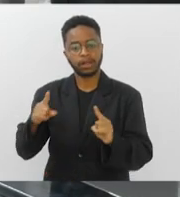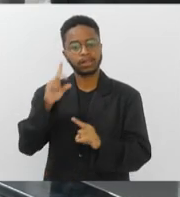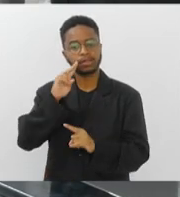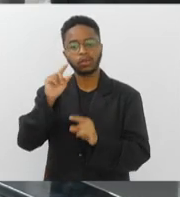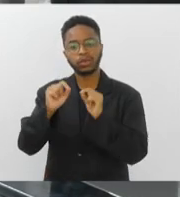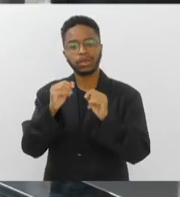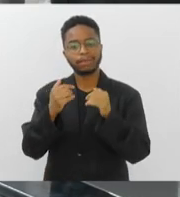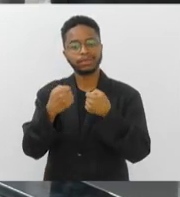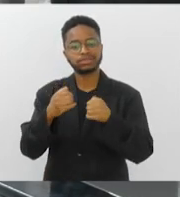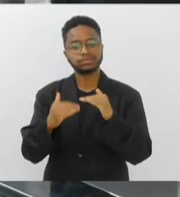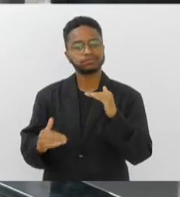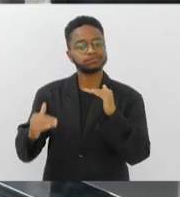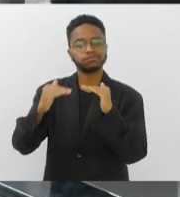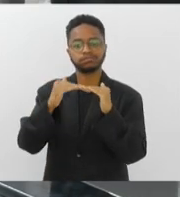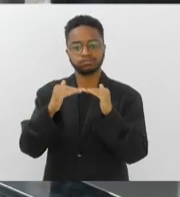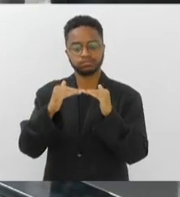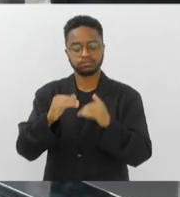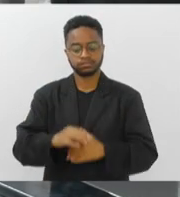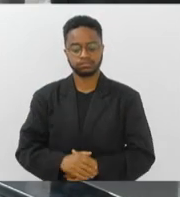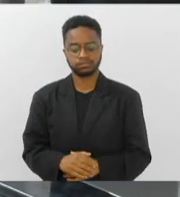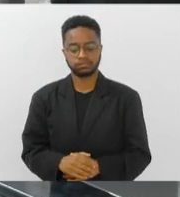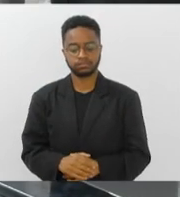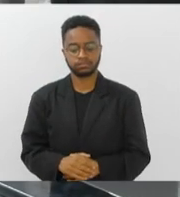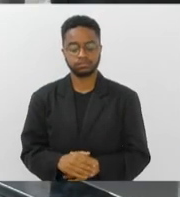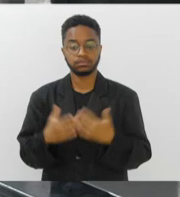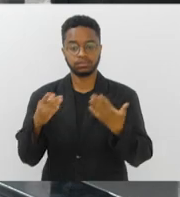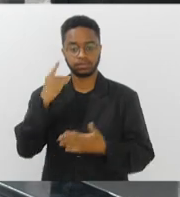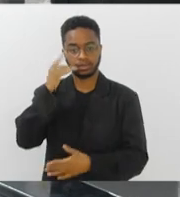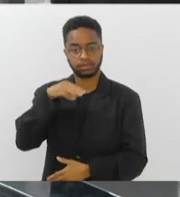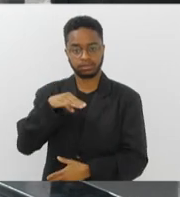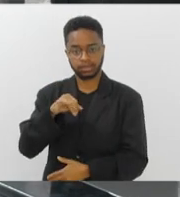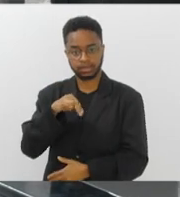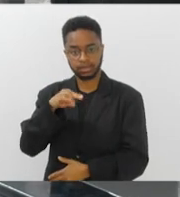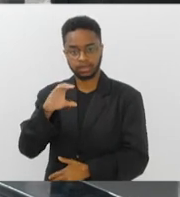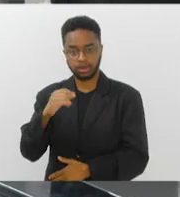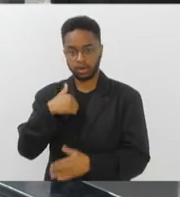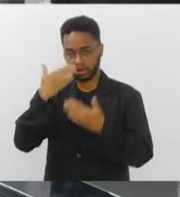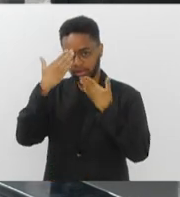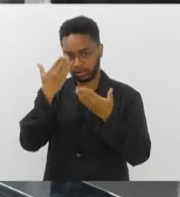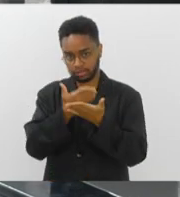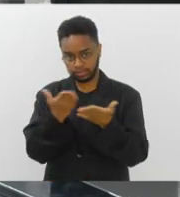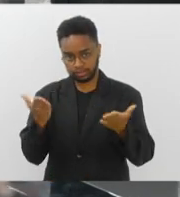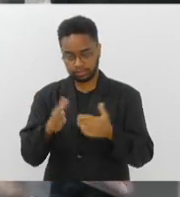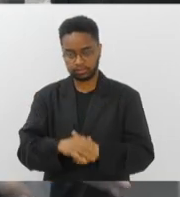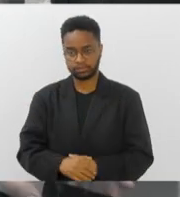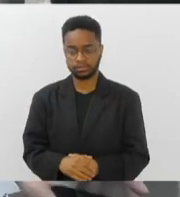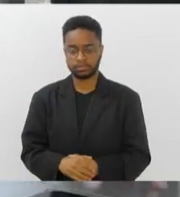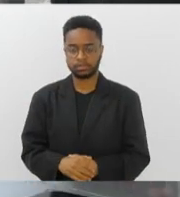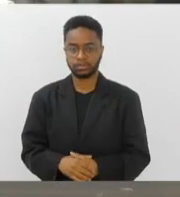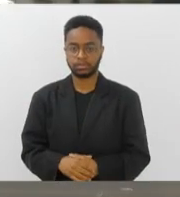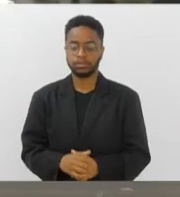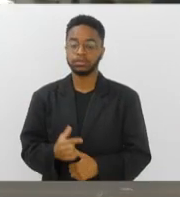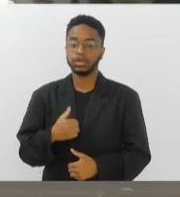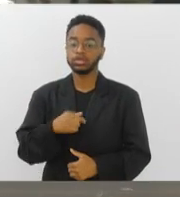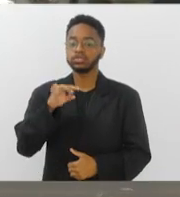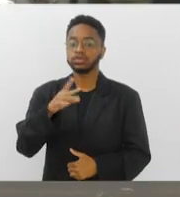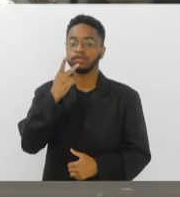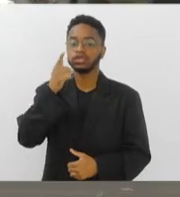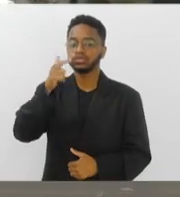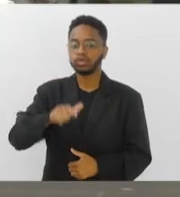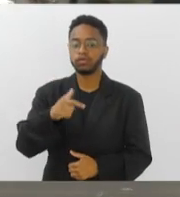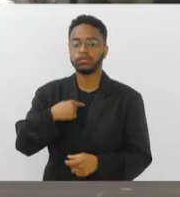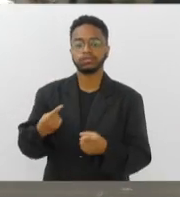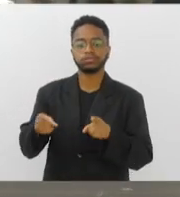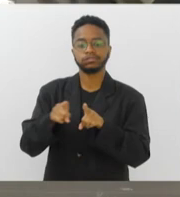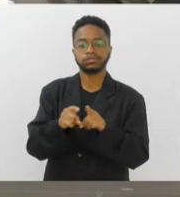equidade é tratar os desiguais com desigualdade. Então, deputado Mink, agradeço a todos. Deputado Mink, eu só ia reafirmar o que Vossa Excelência disse, também me